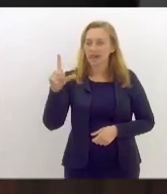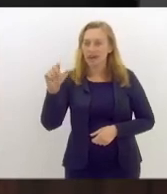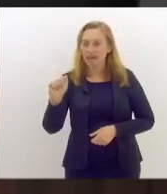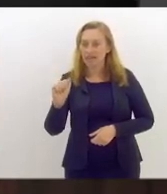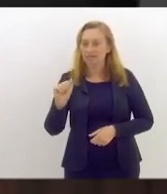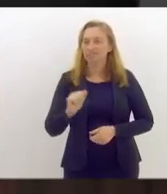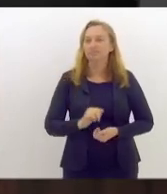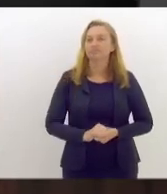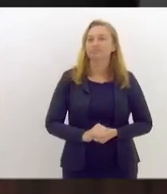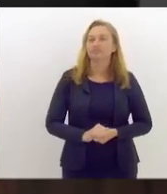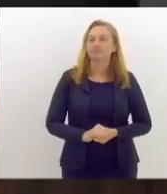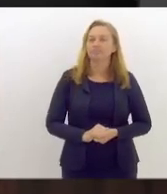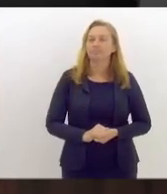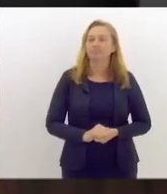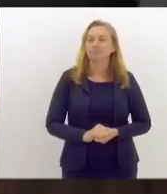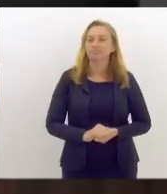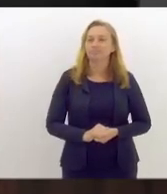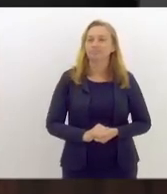selando